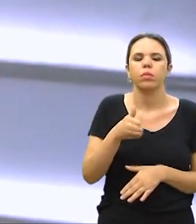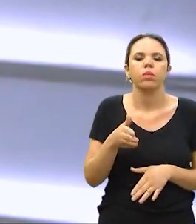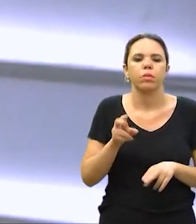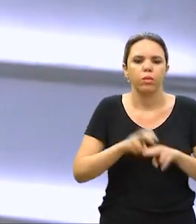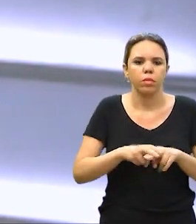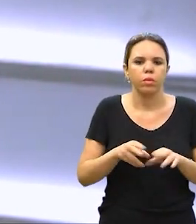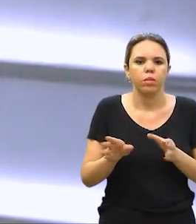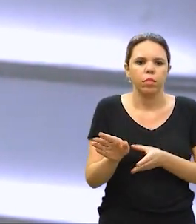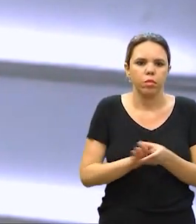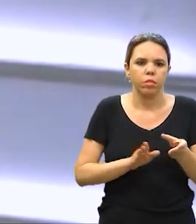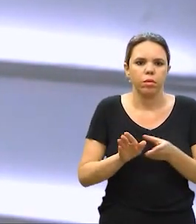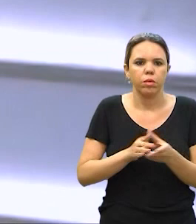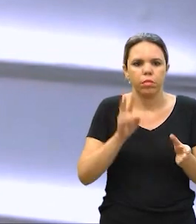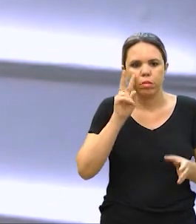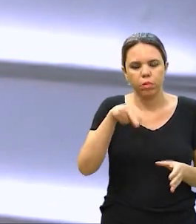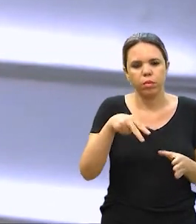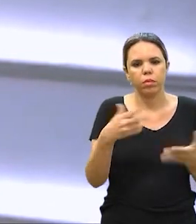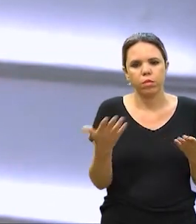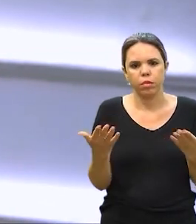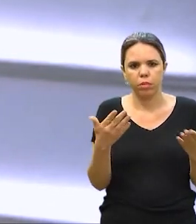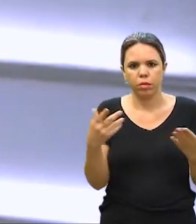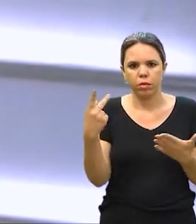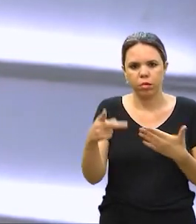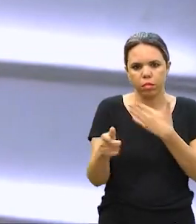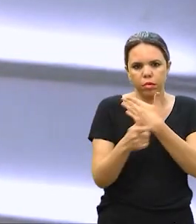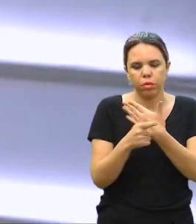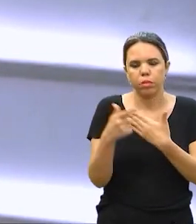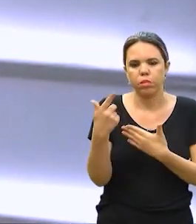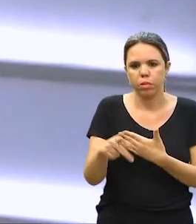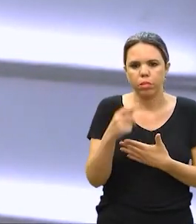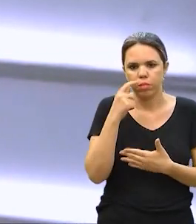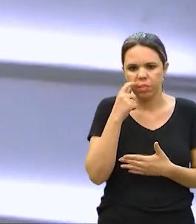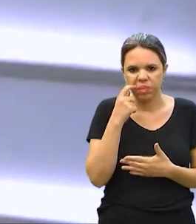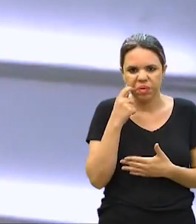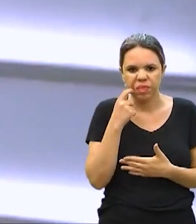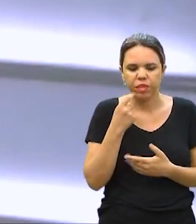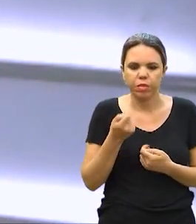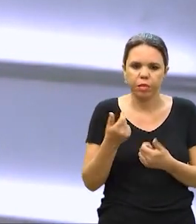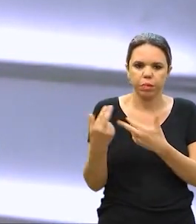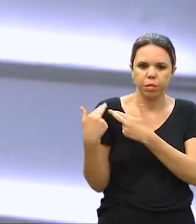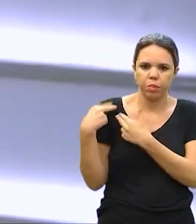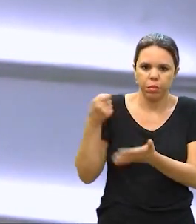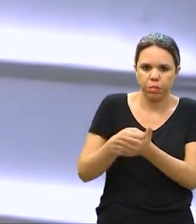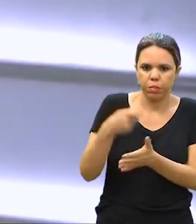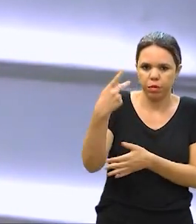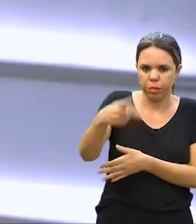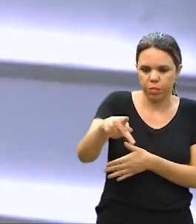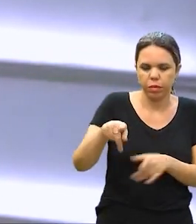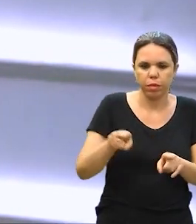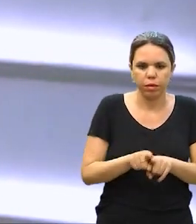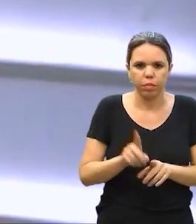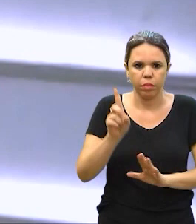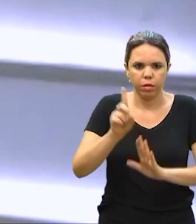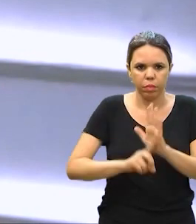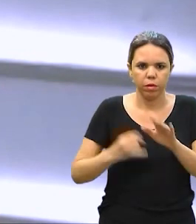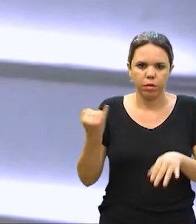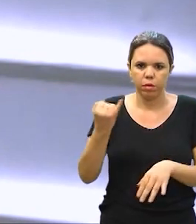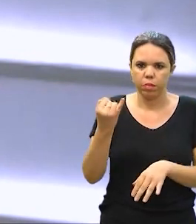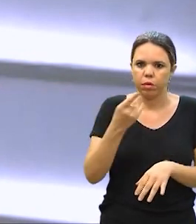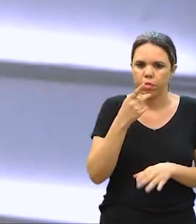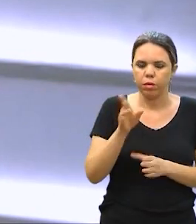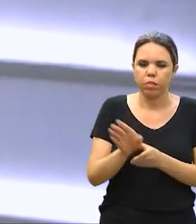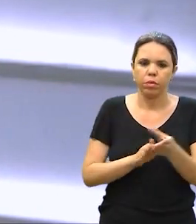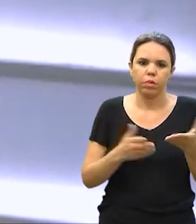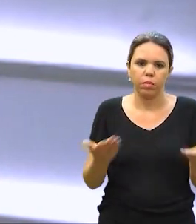do Conselho, entender quais são os seus, né, qual é o seu papel, os seus deveres e obrigações também, direitos enquanto um